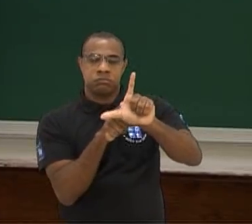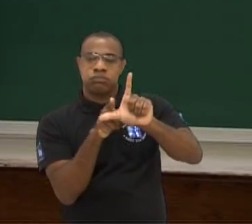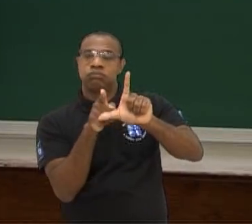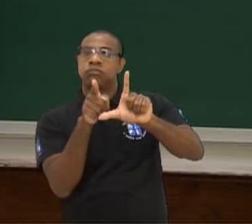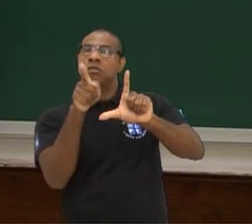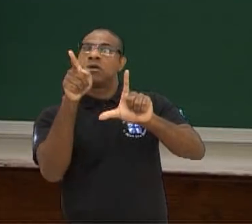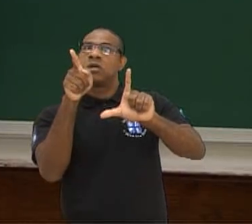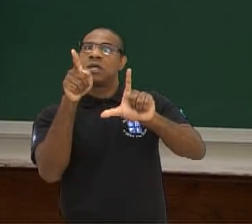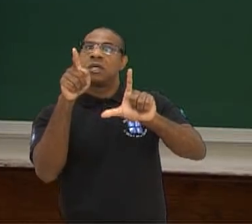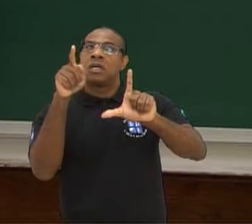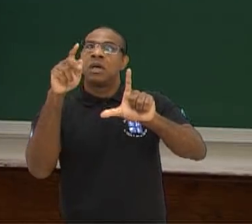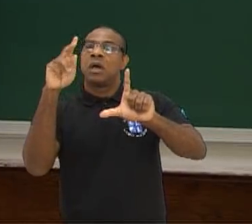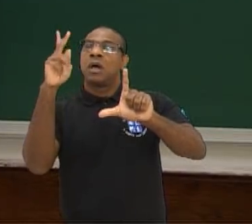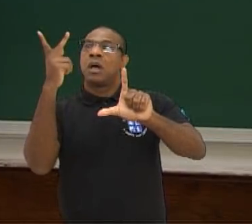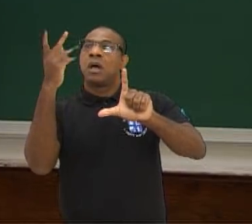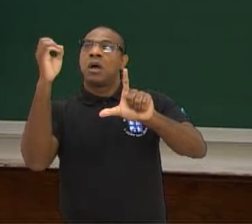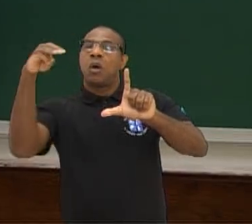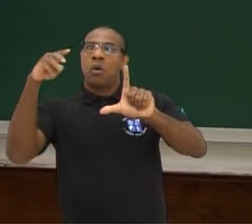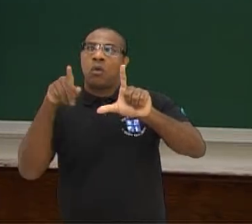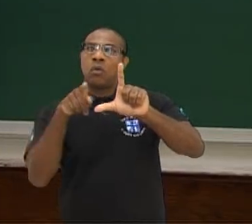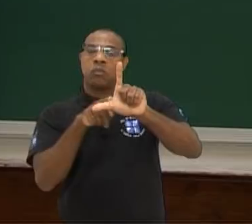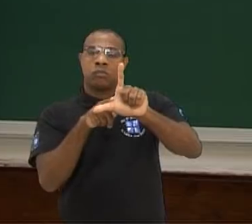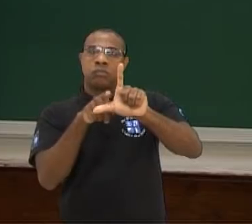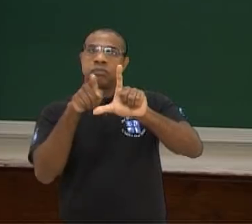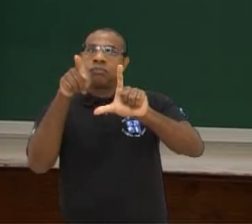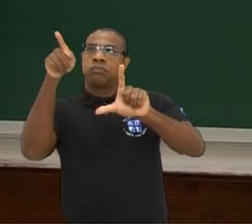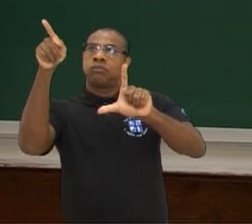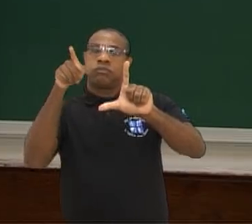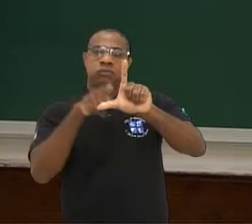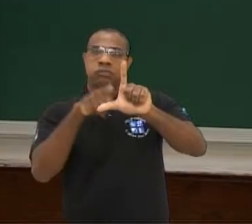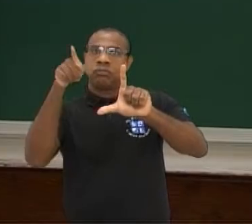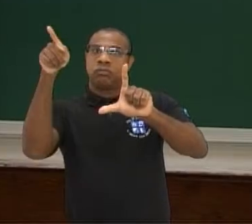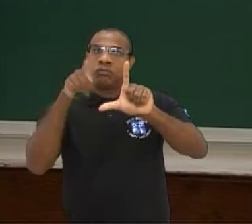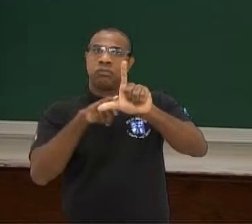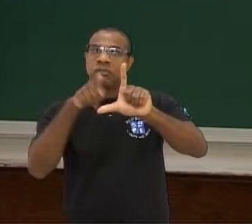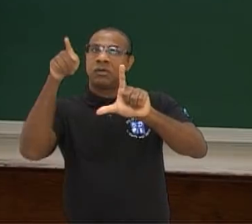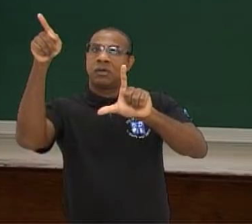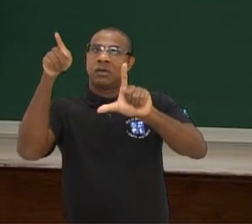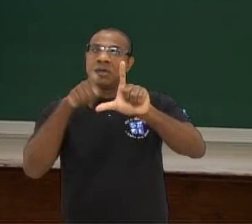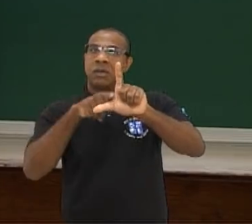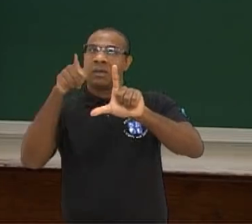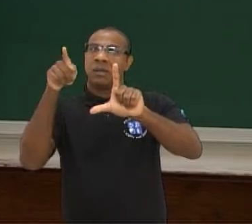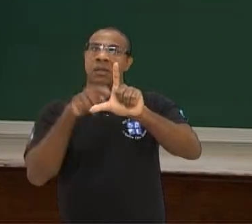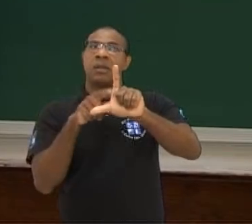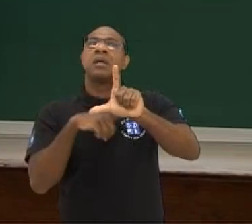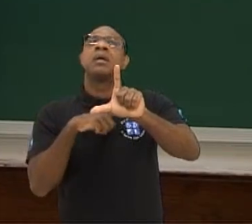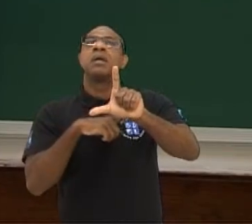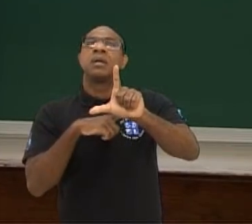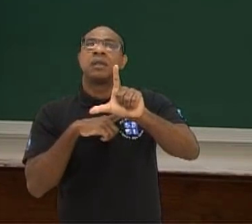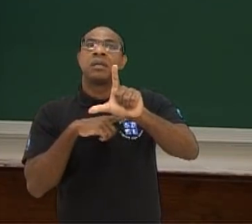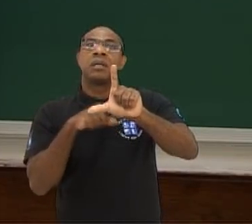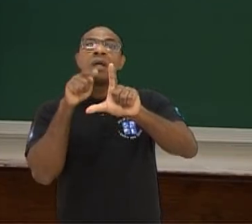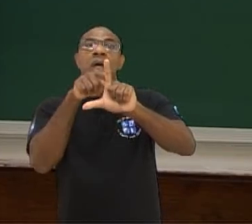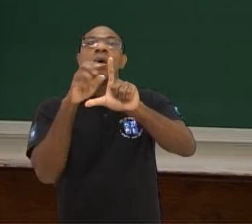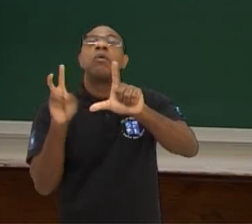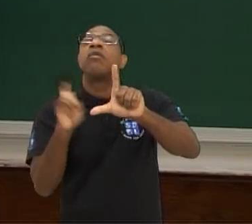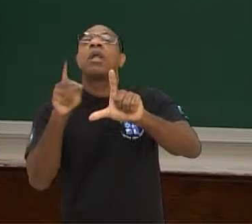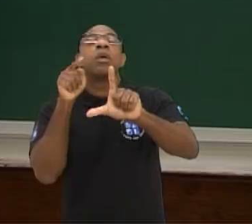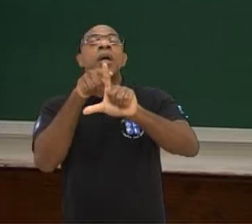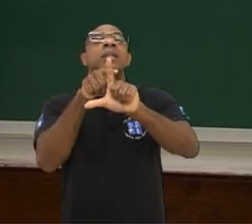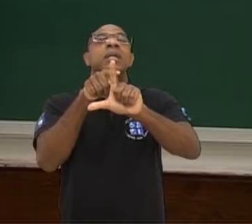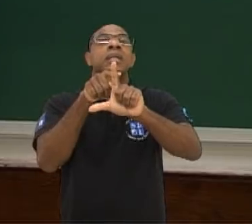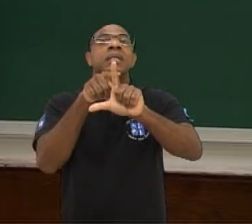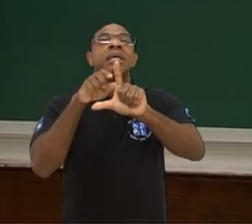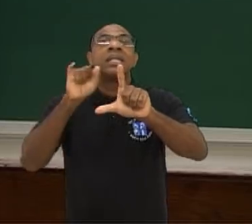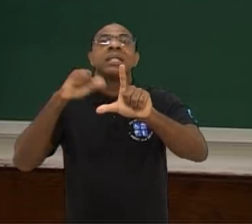certo? Para 10 volts eu tenho 1,5 amperes. Quanto que eu vou ter para esse valor aqui se